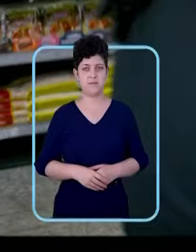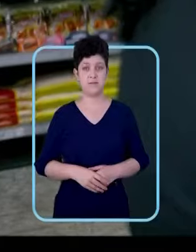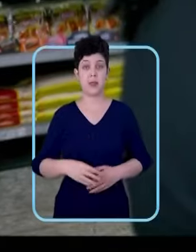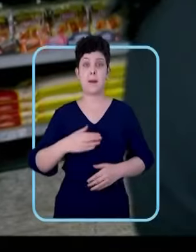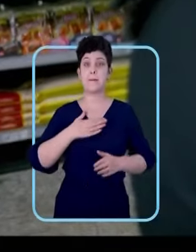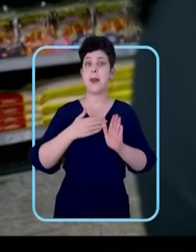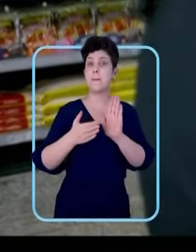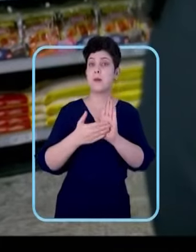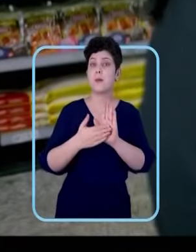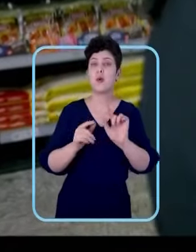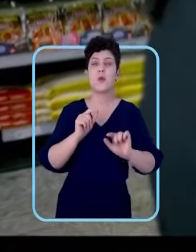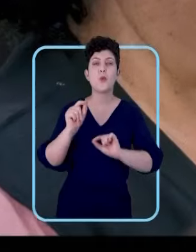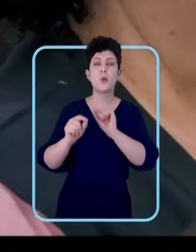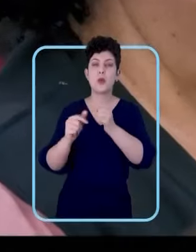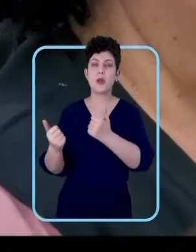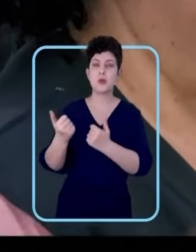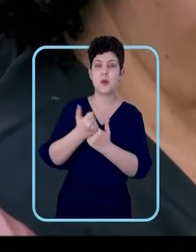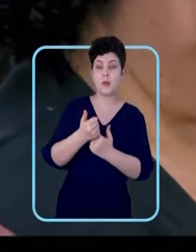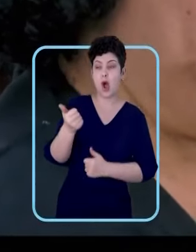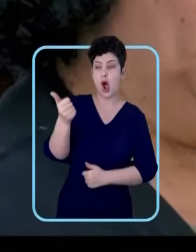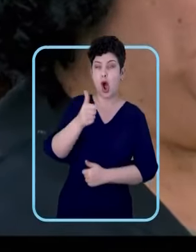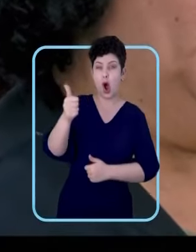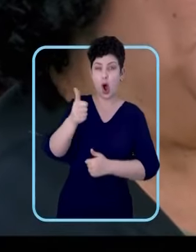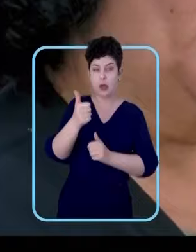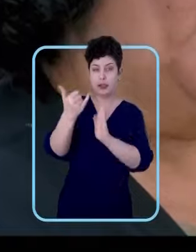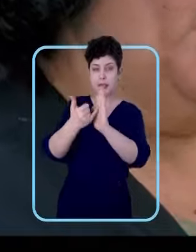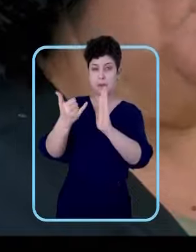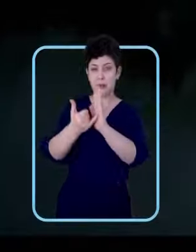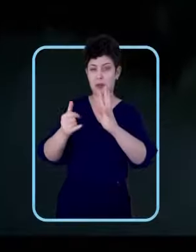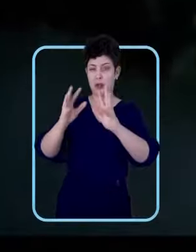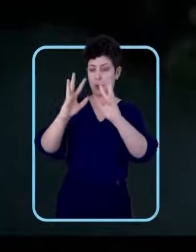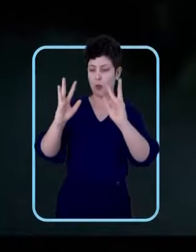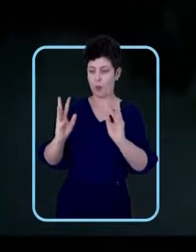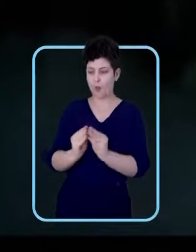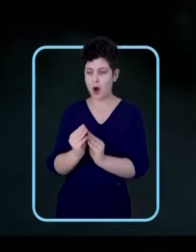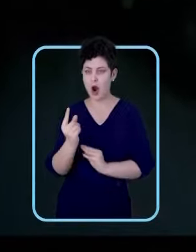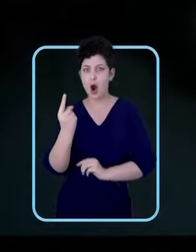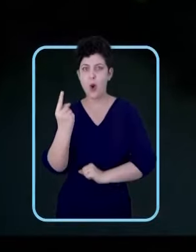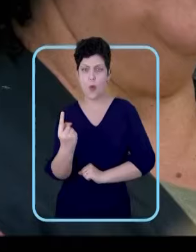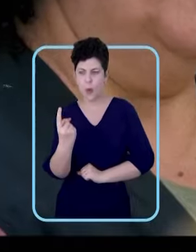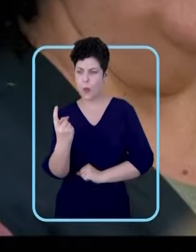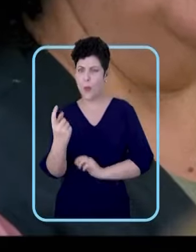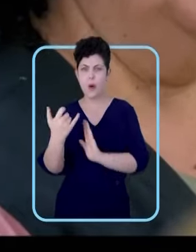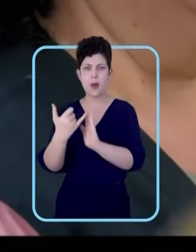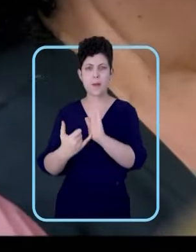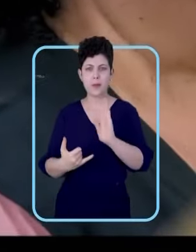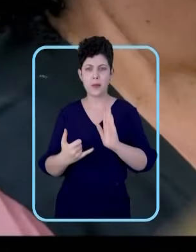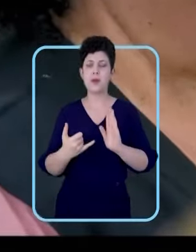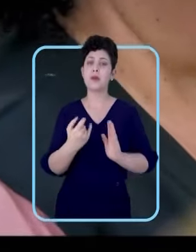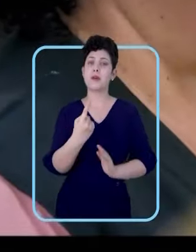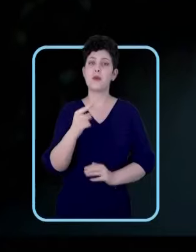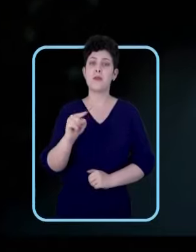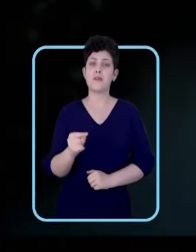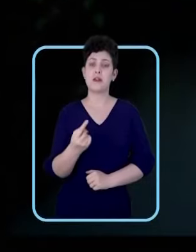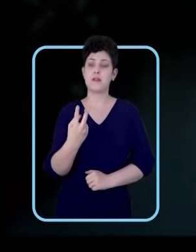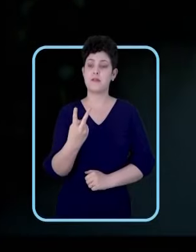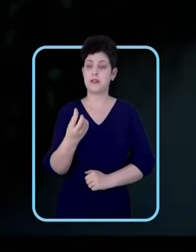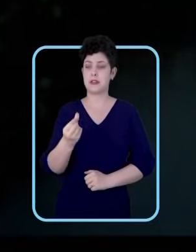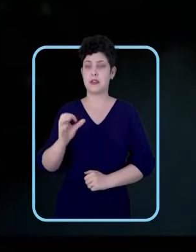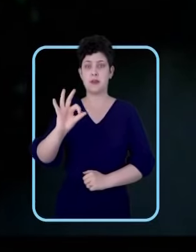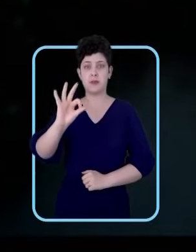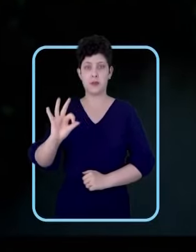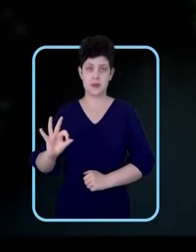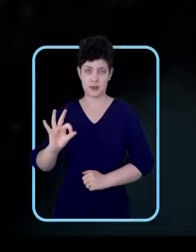A minha proposta é substituir 11 tributos federais por um imposto só, com uma alíquota de 1